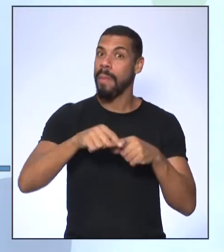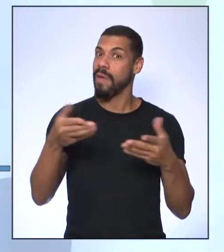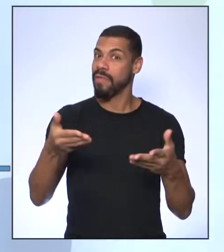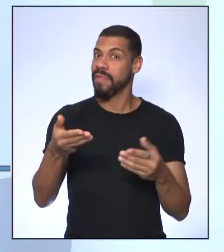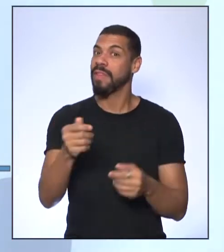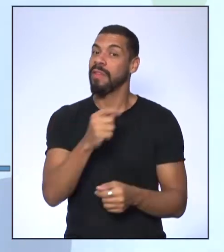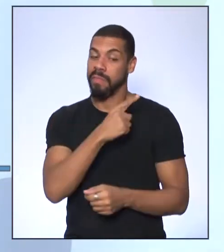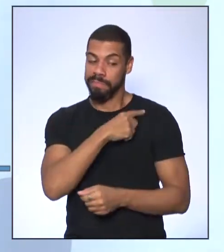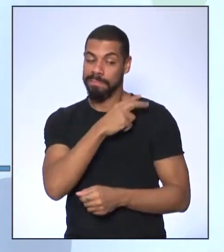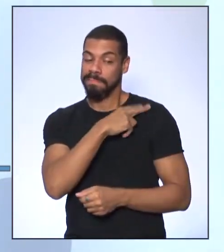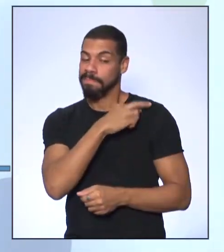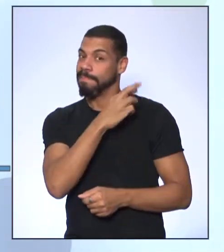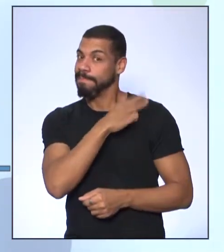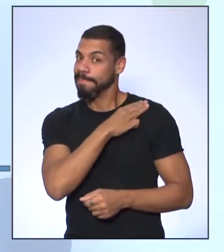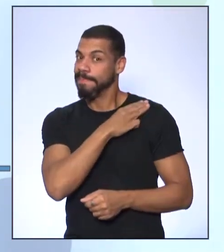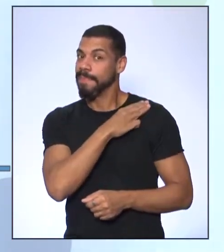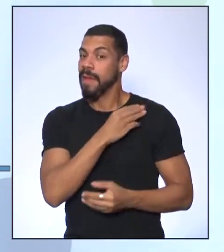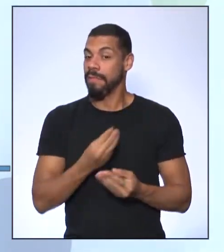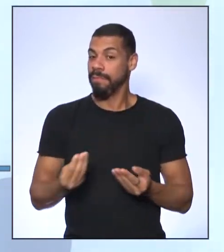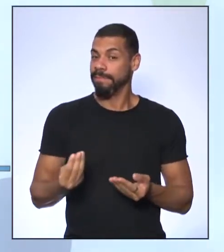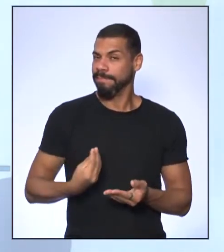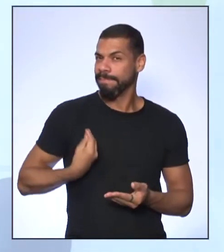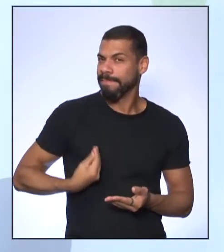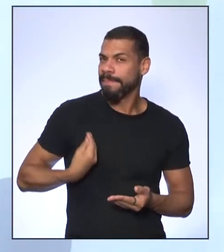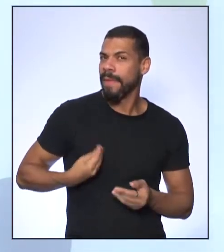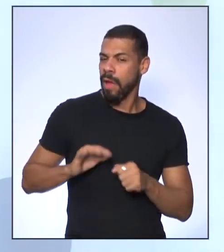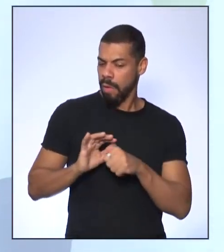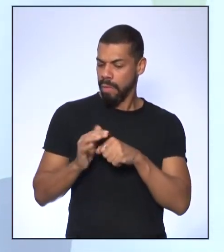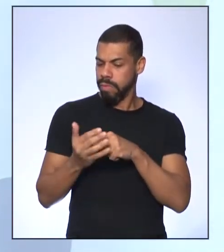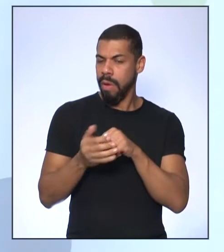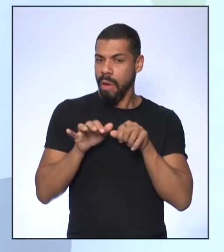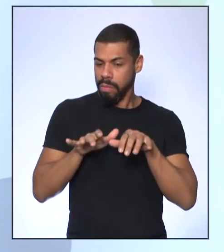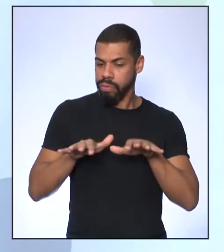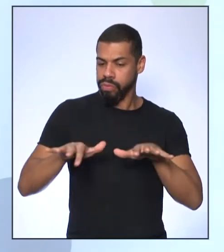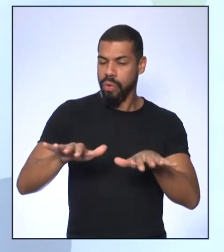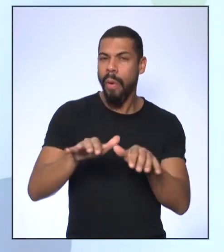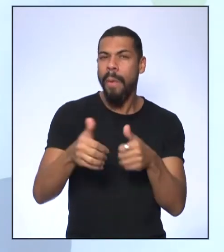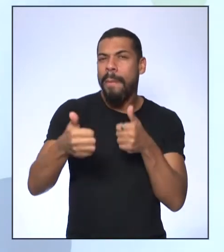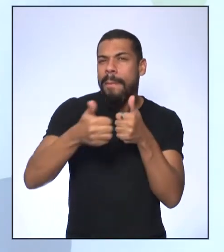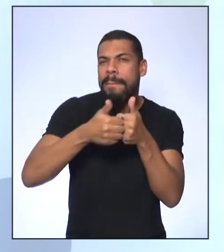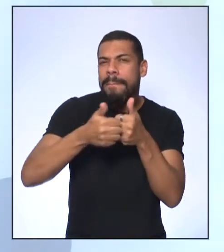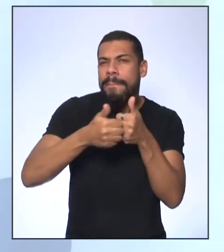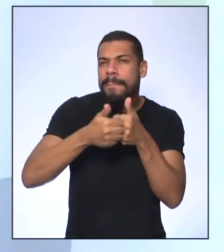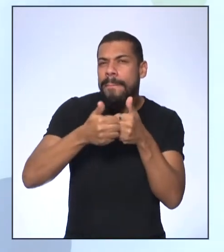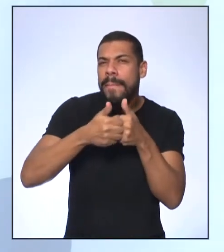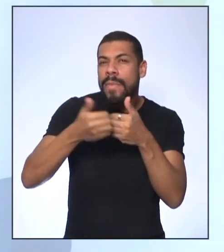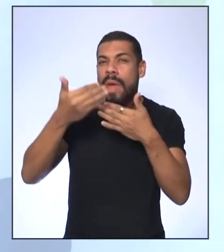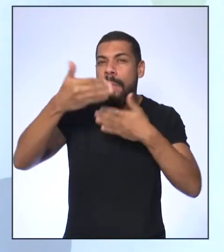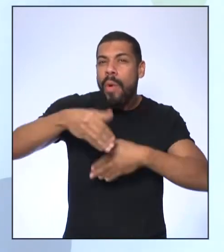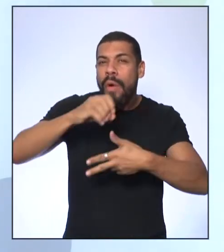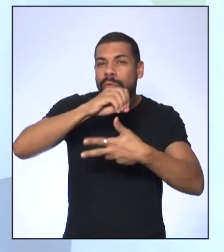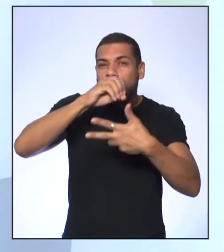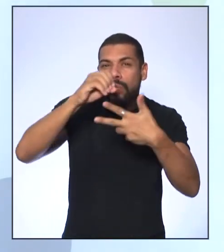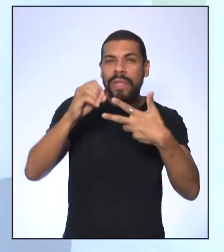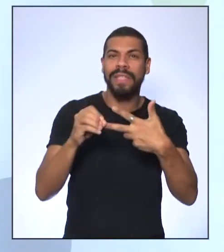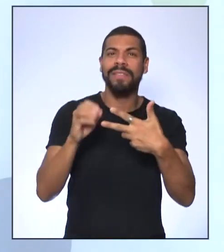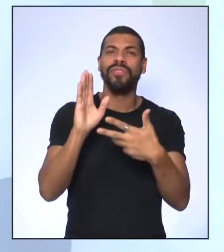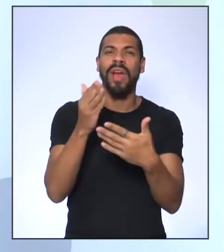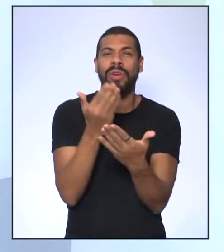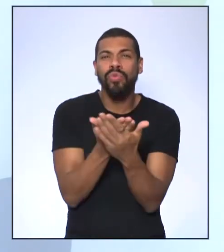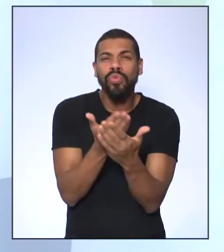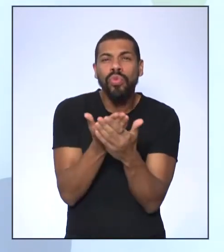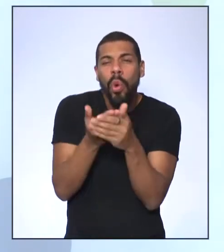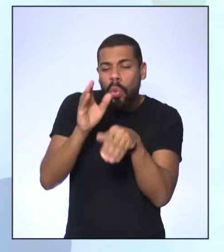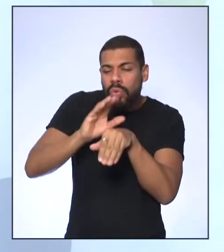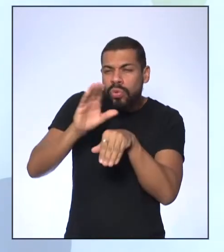ensino médio, vivendo uma pandemia. Muitos de vocês estão perto do Enem aí. Tem aluno que estava se preparando já, estudando no cursinho no